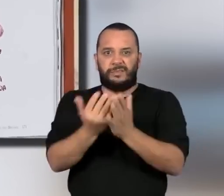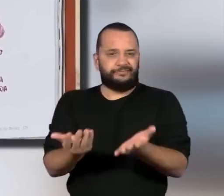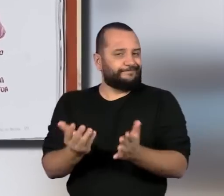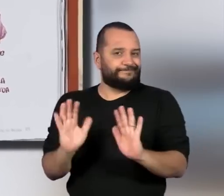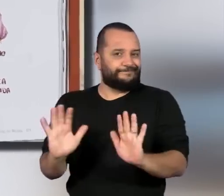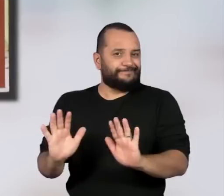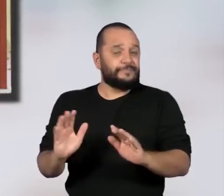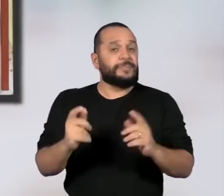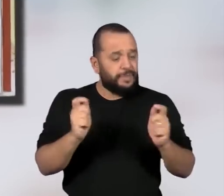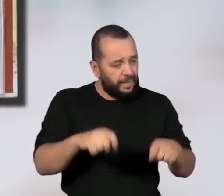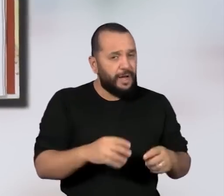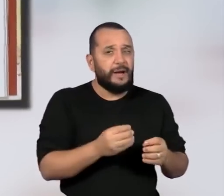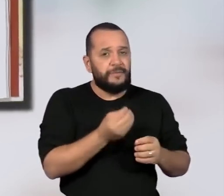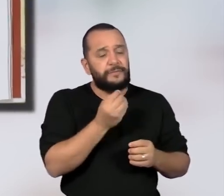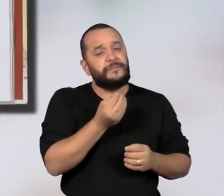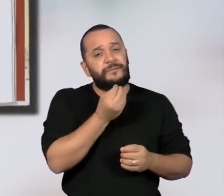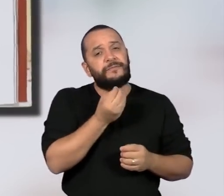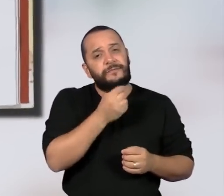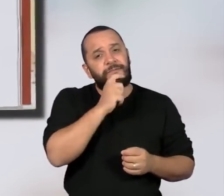plantas? Quando